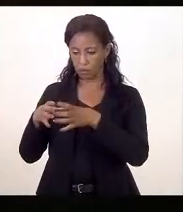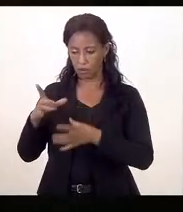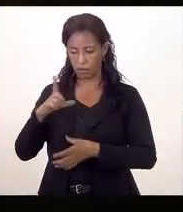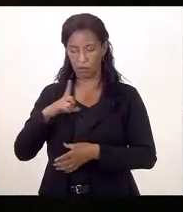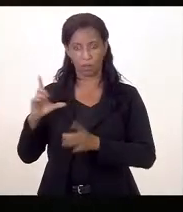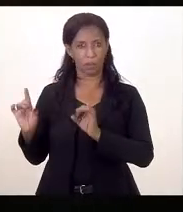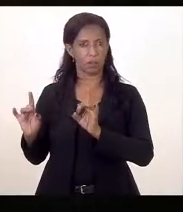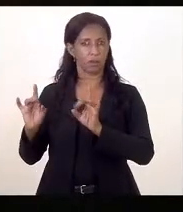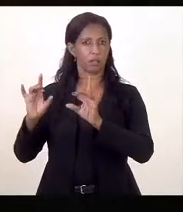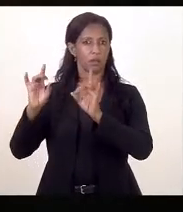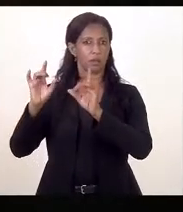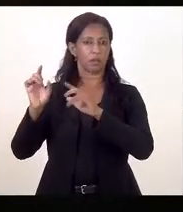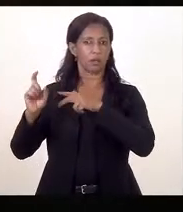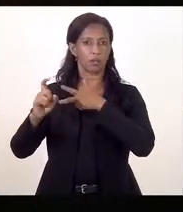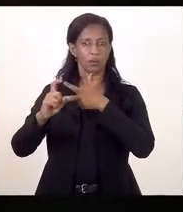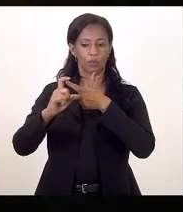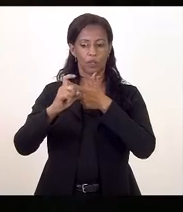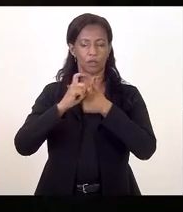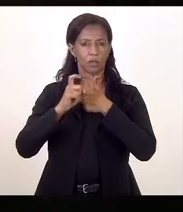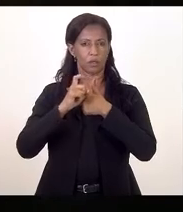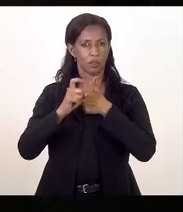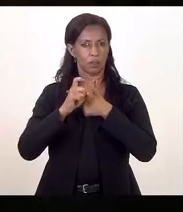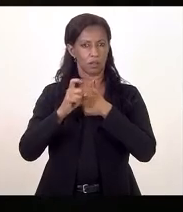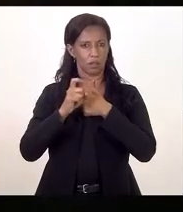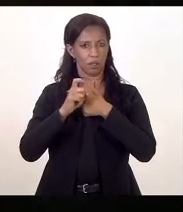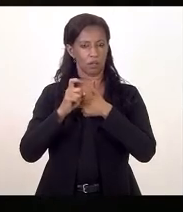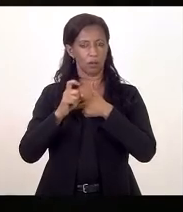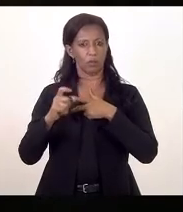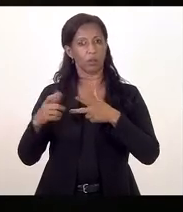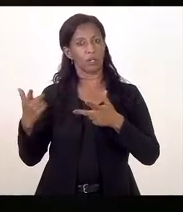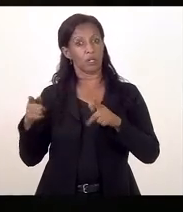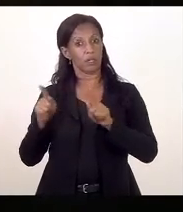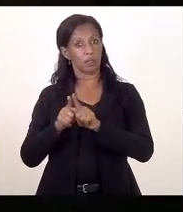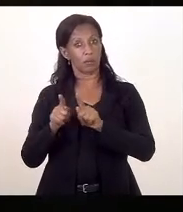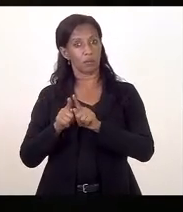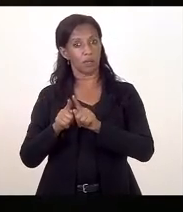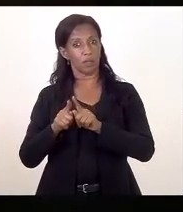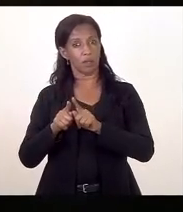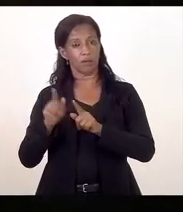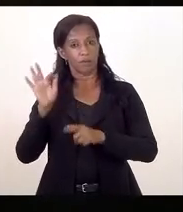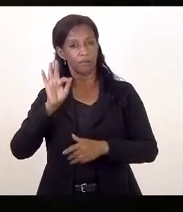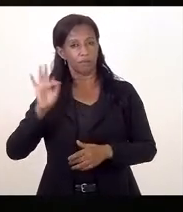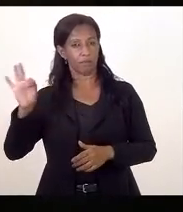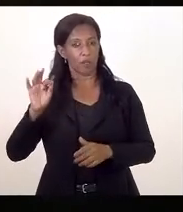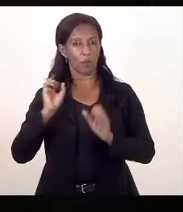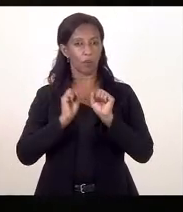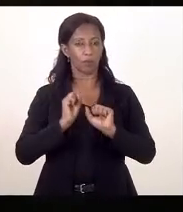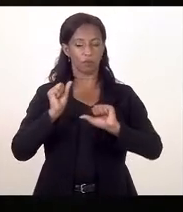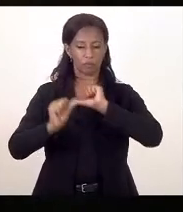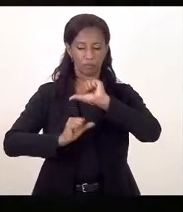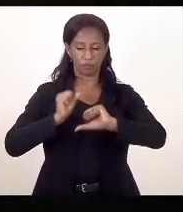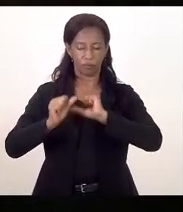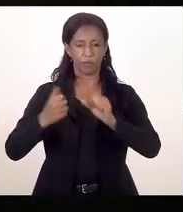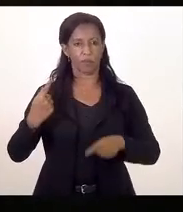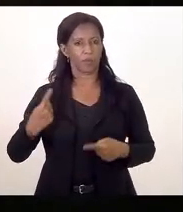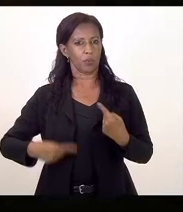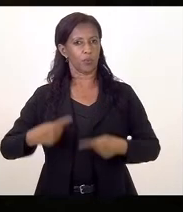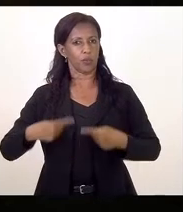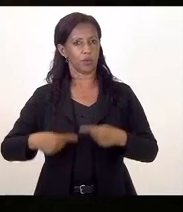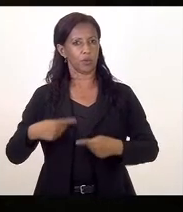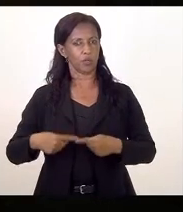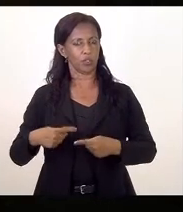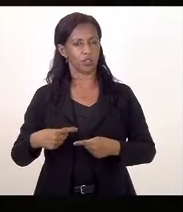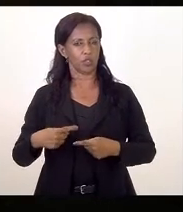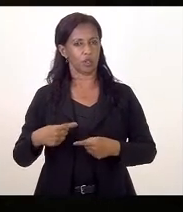especial, no Executivo Estadual e Executivo Federal, o poder de transformar essa política numa política